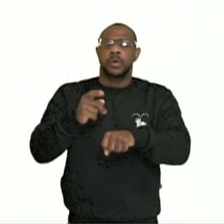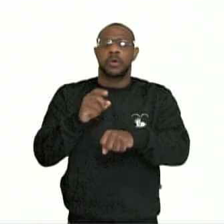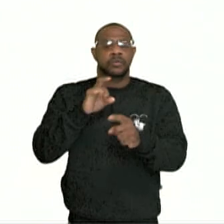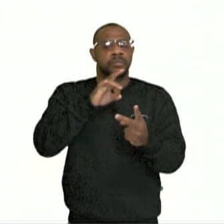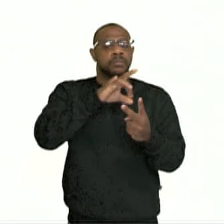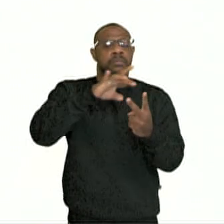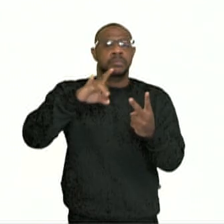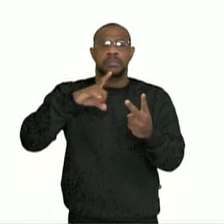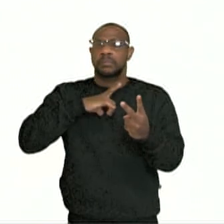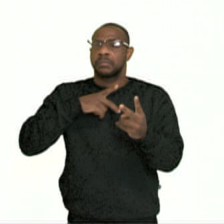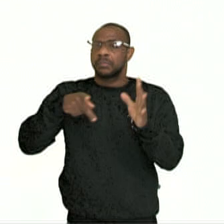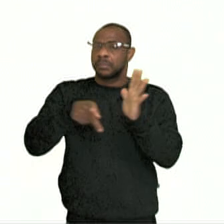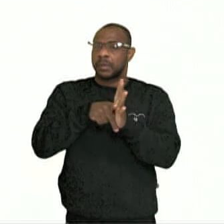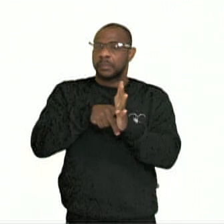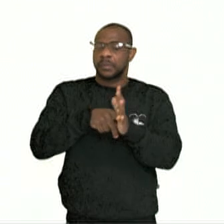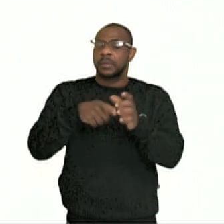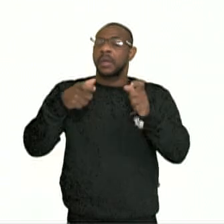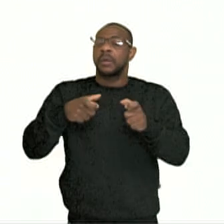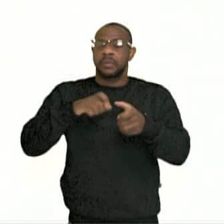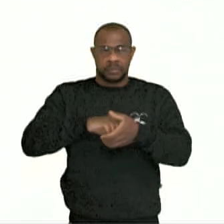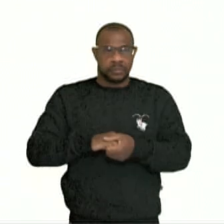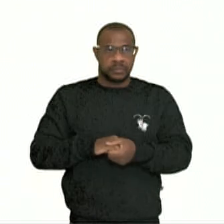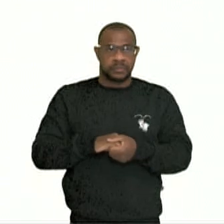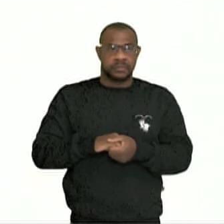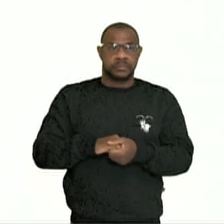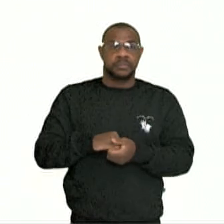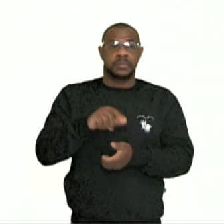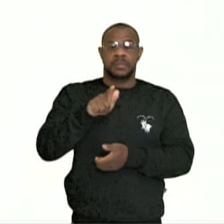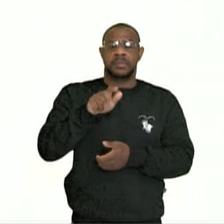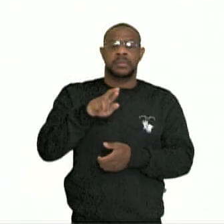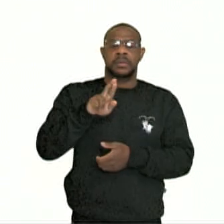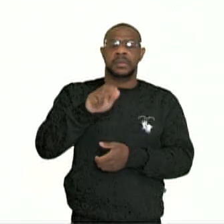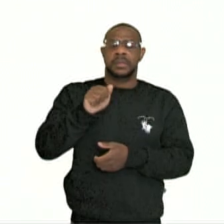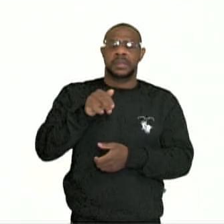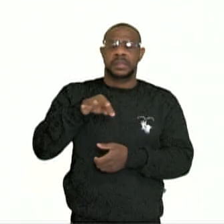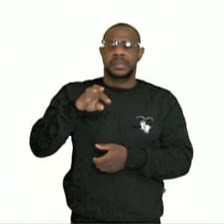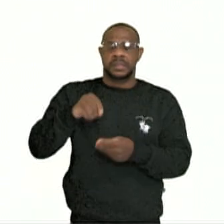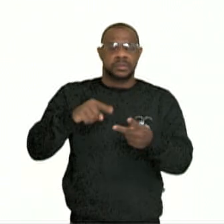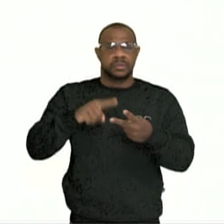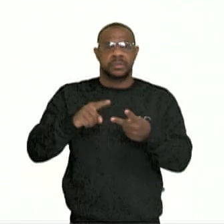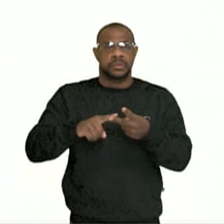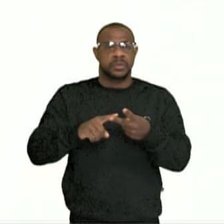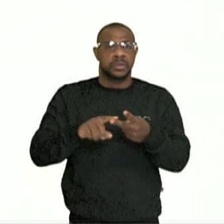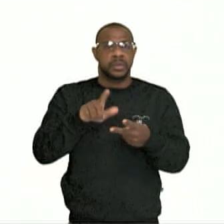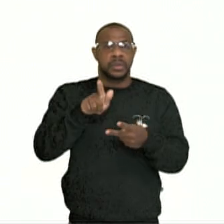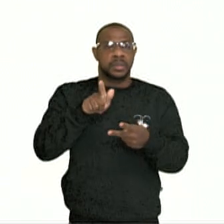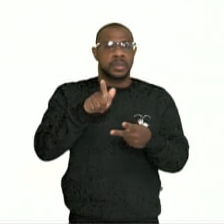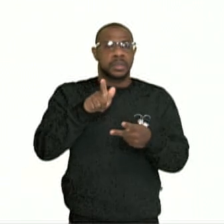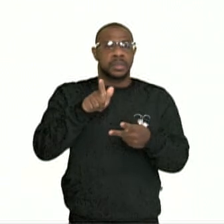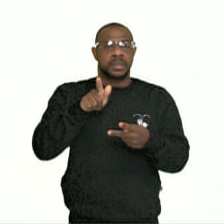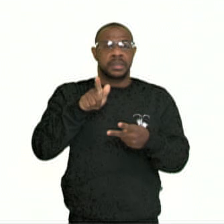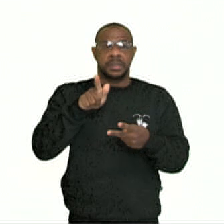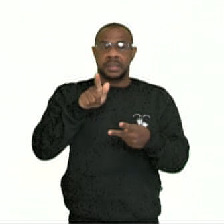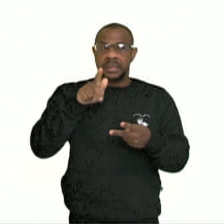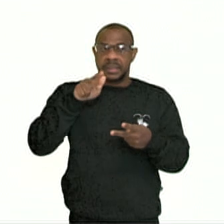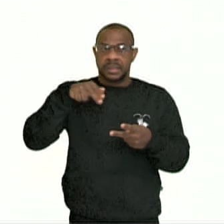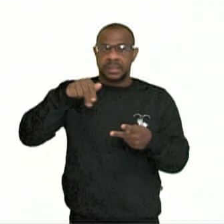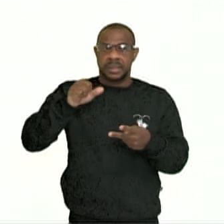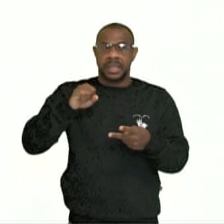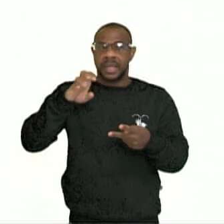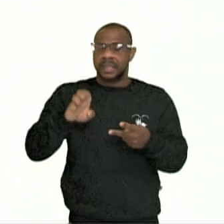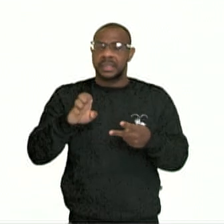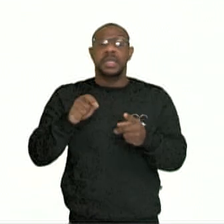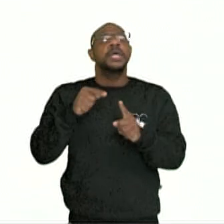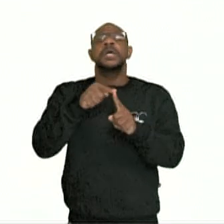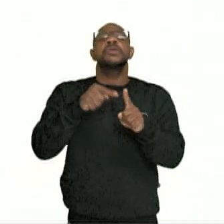delas pertence. Então eu quero saber, tanto do granito quanto do gneise, que tipo de rochas